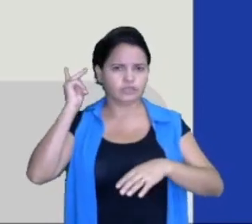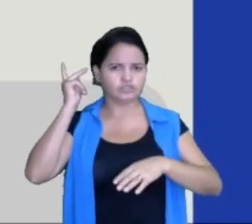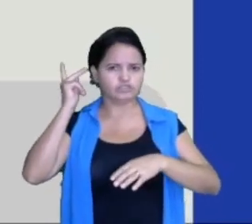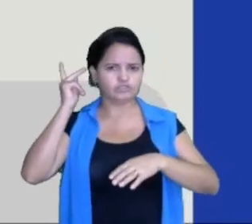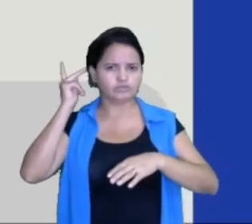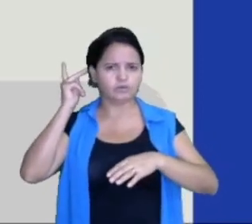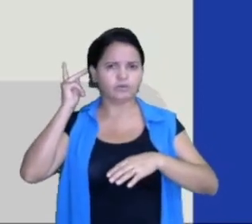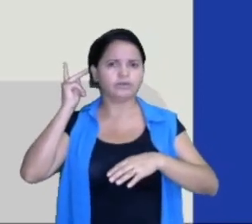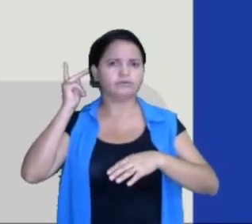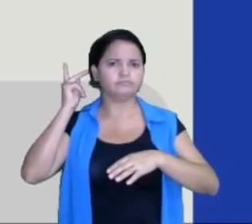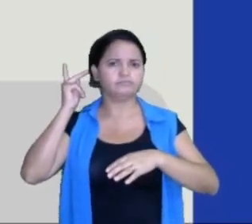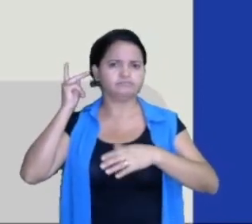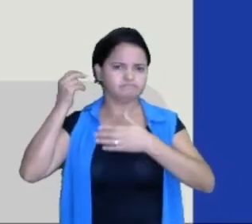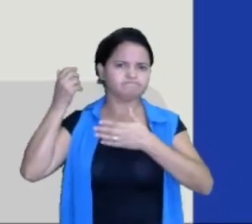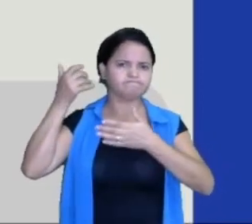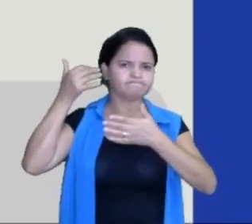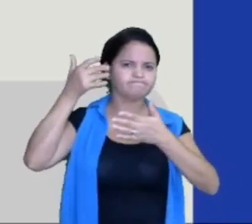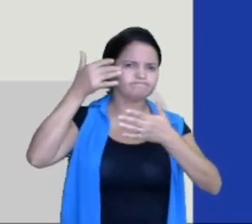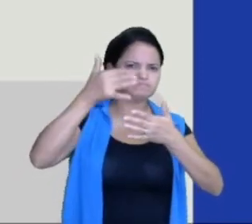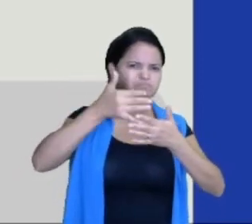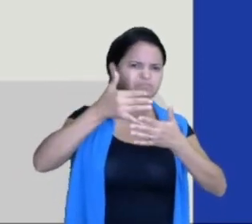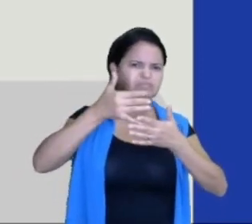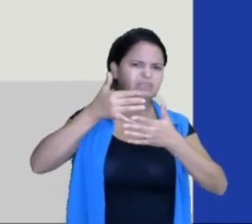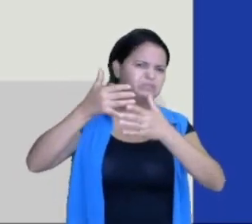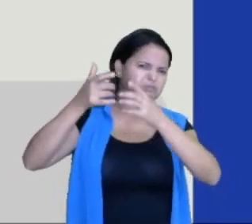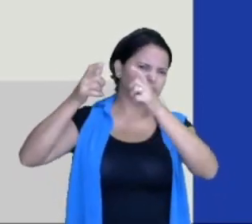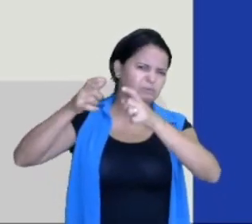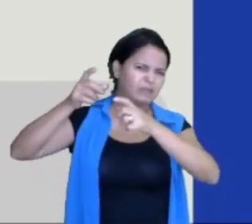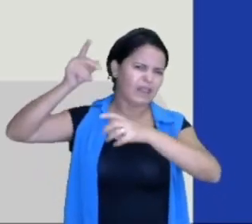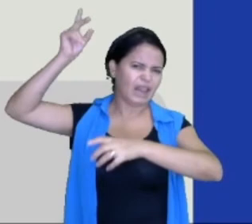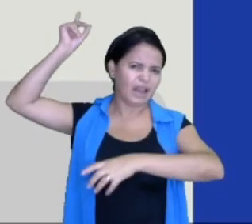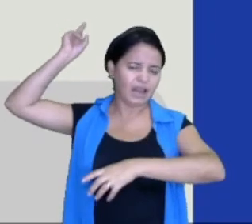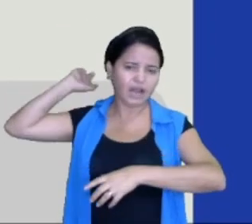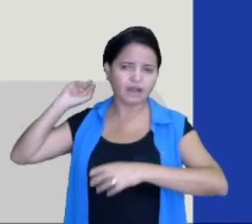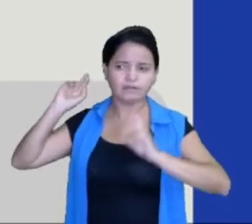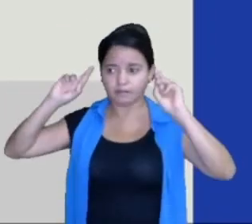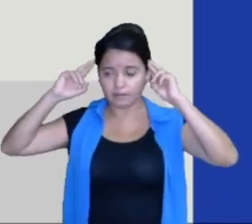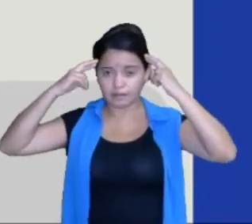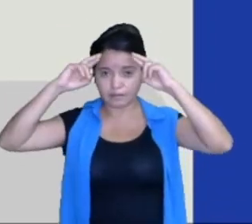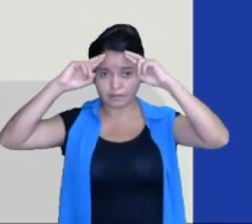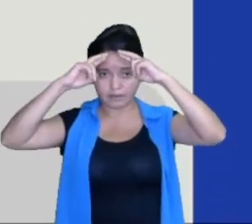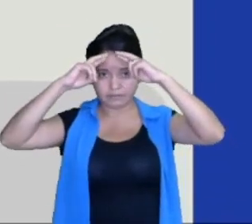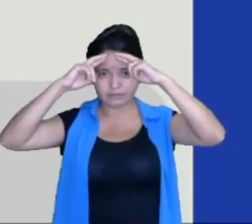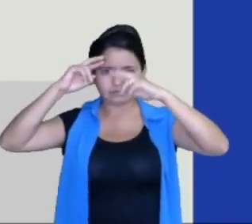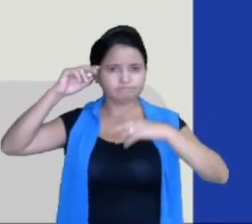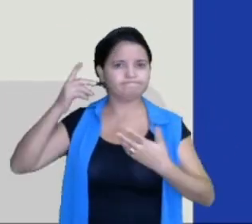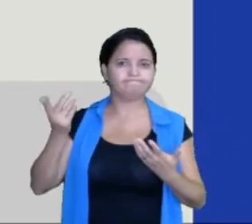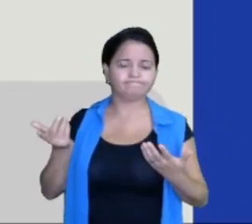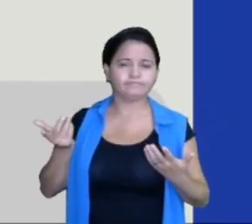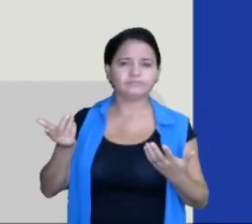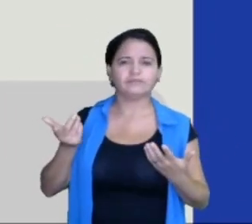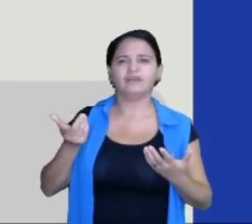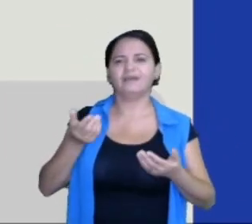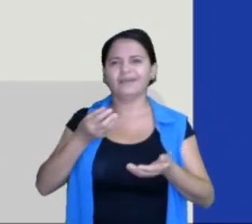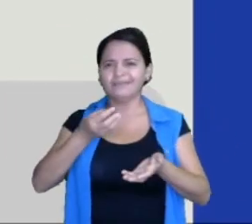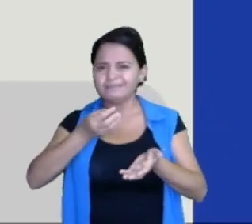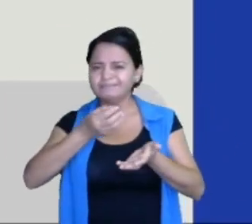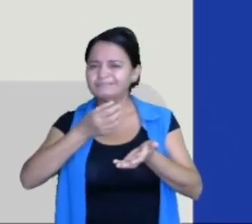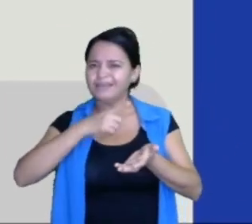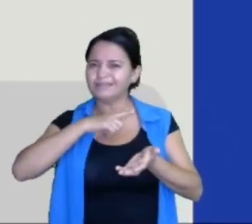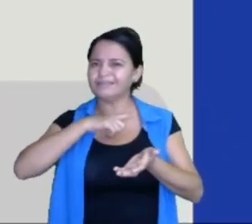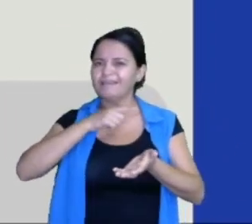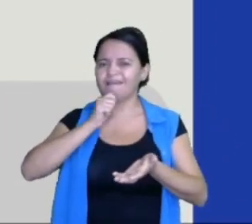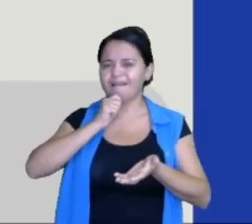história ocidental, é muito comum, desde a Grécia Antiga, né, falhava no que se dizia ao quesito